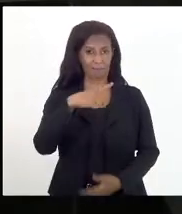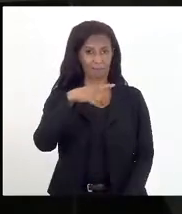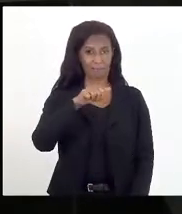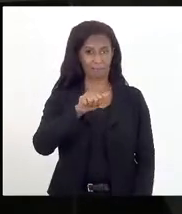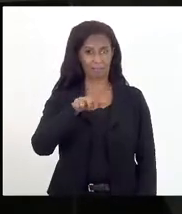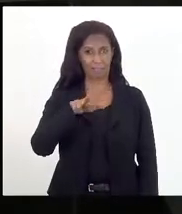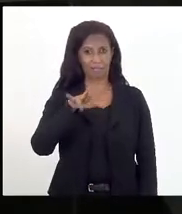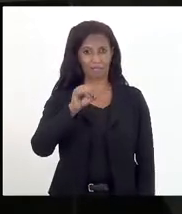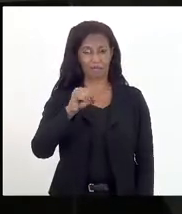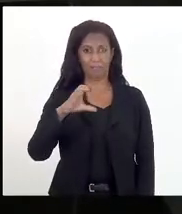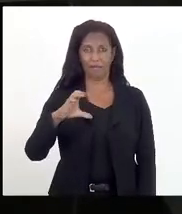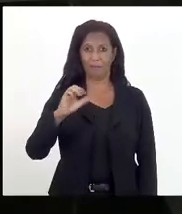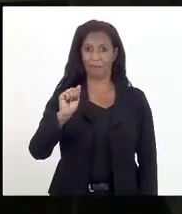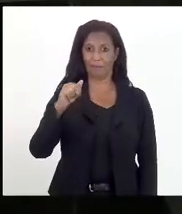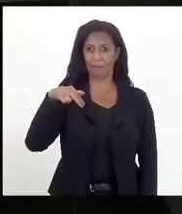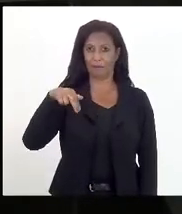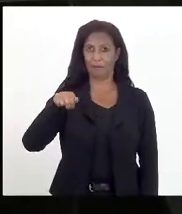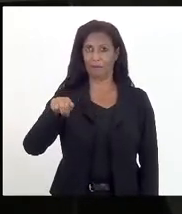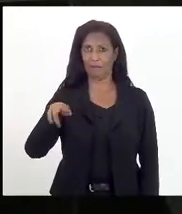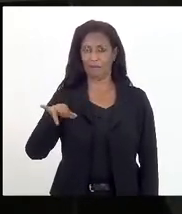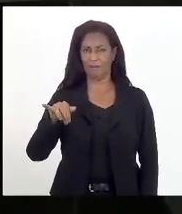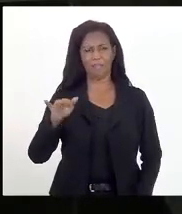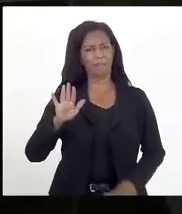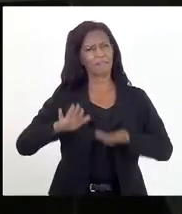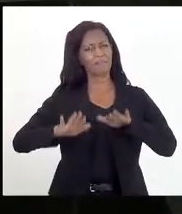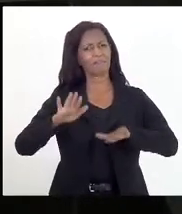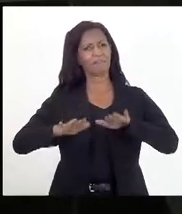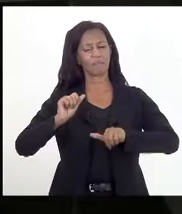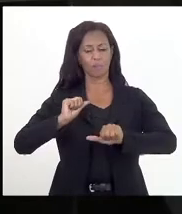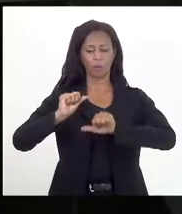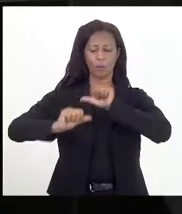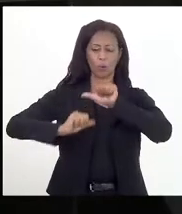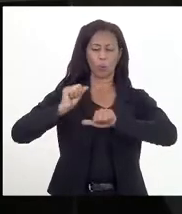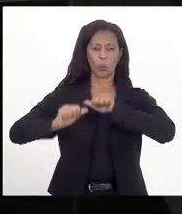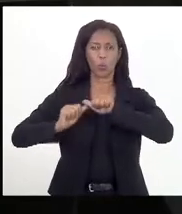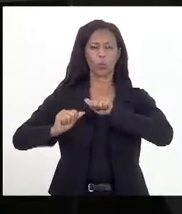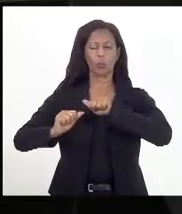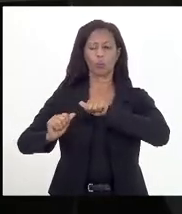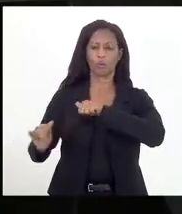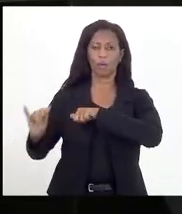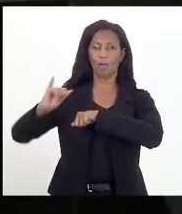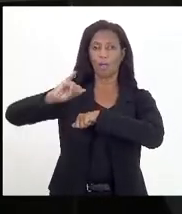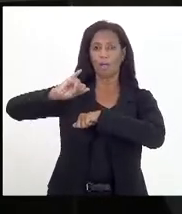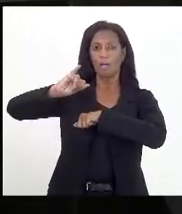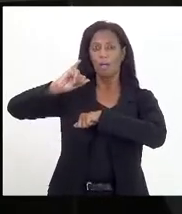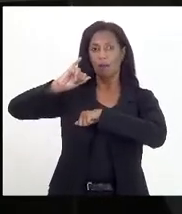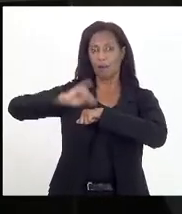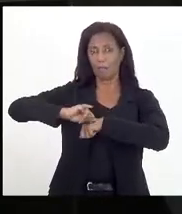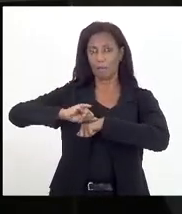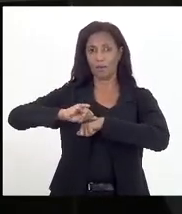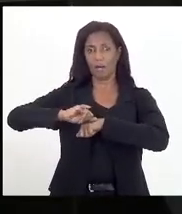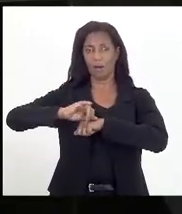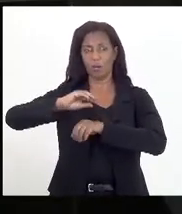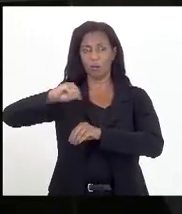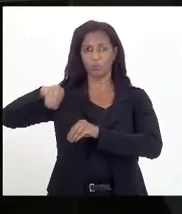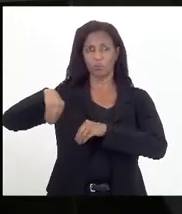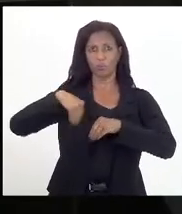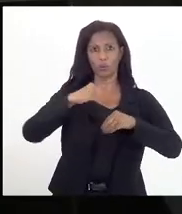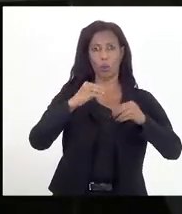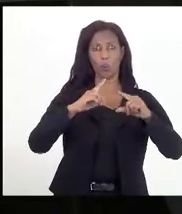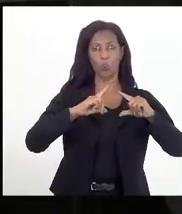E mesmo depois da fusão quando a capital já estava em Brasília